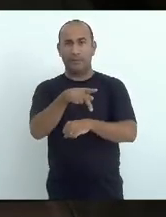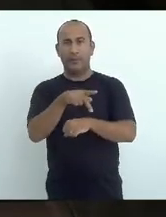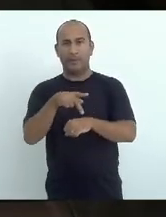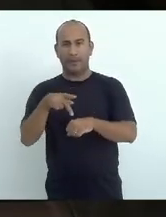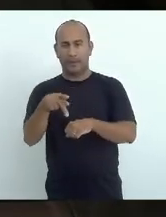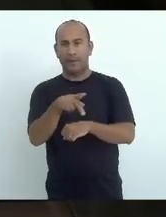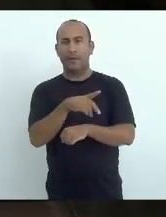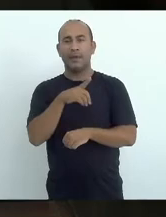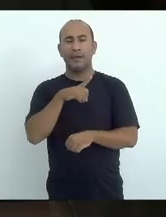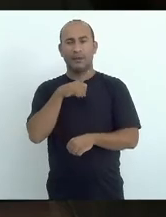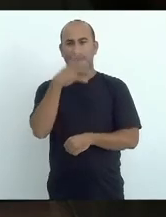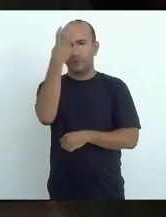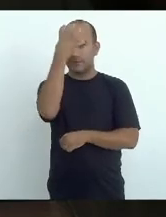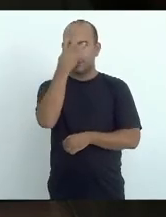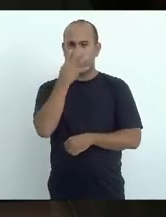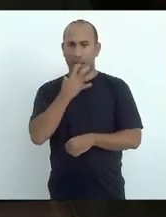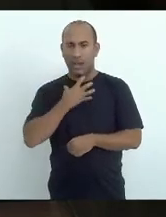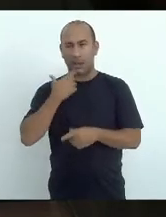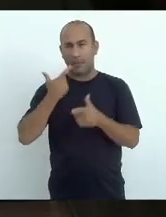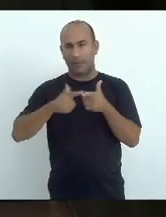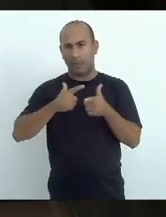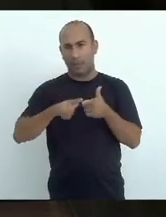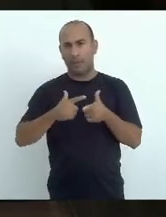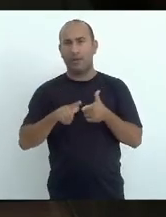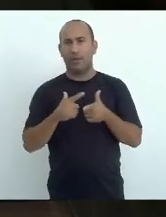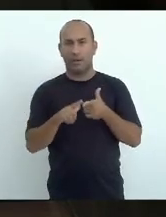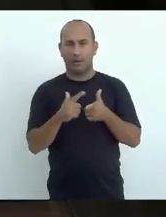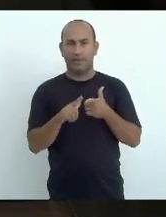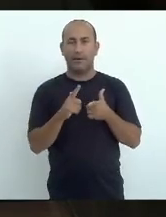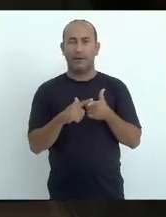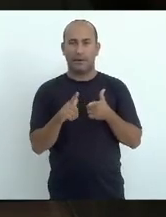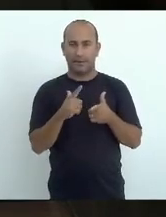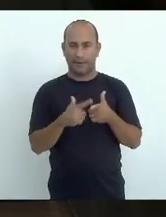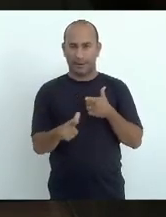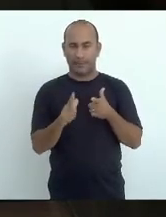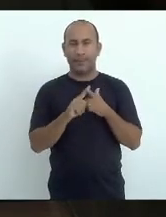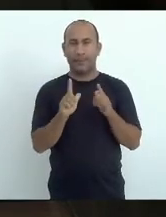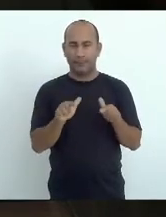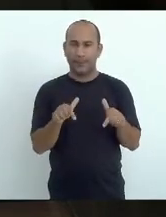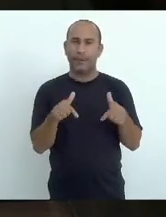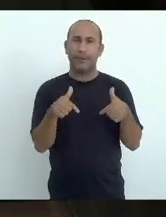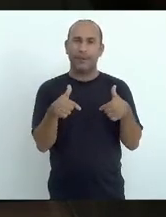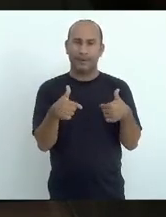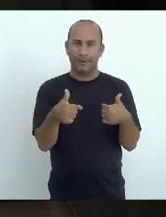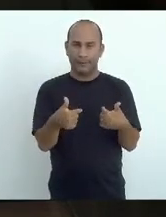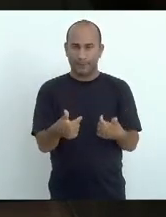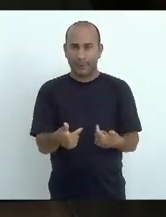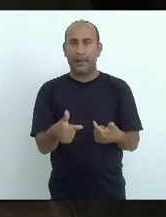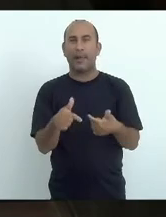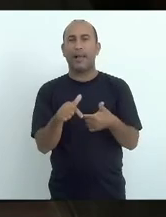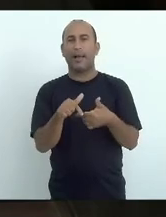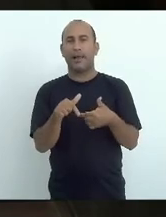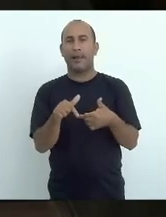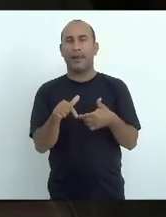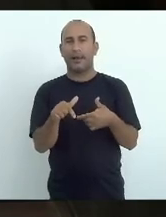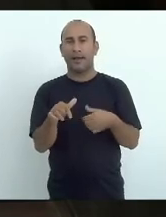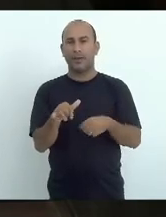teve seríssimas repercussões com a Operação Lava